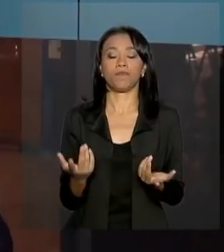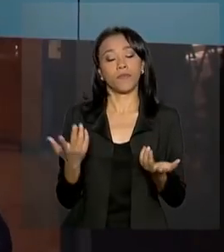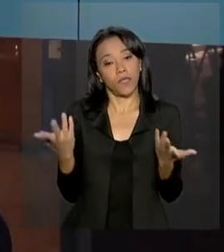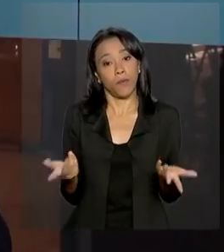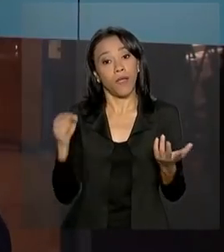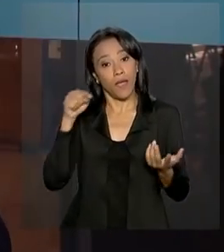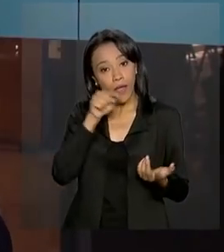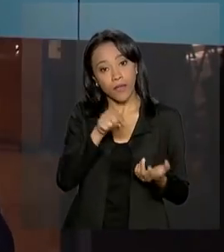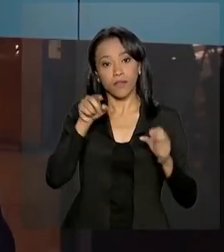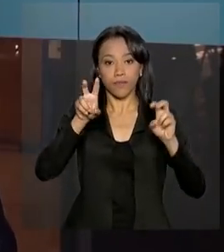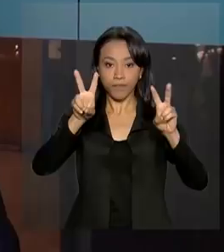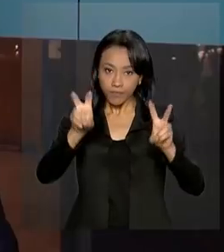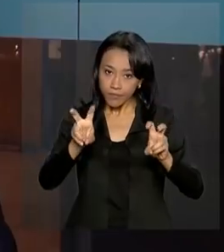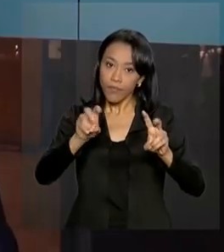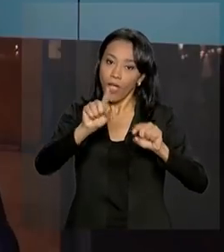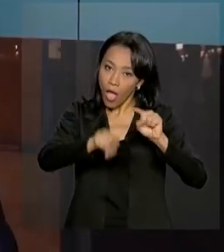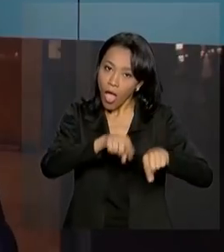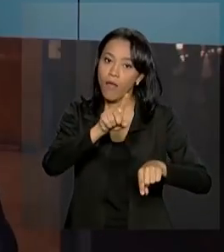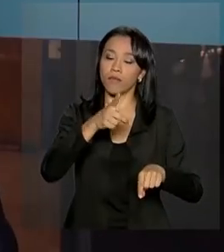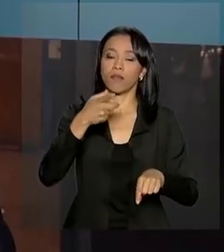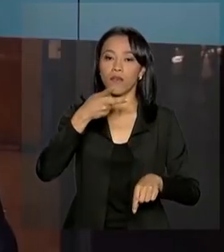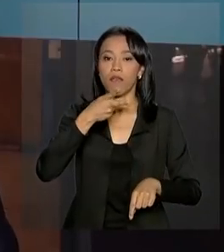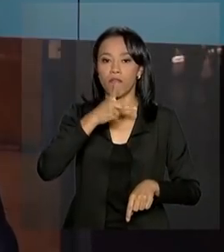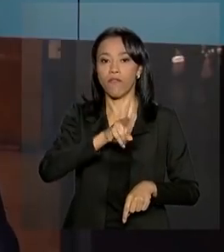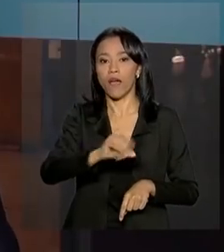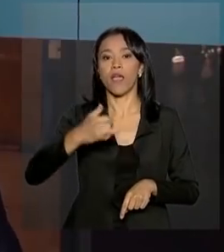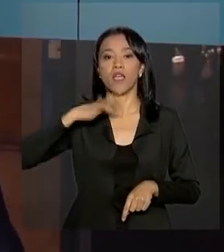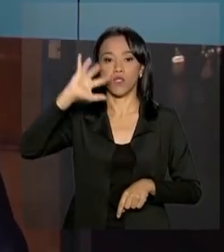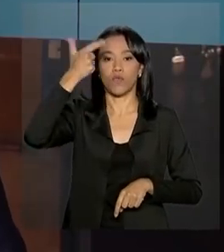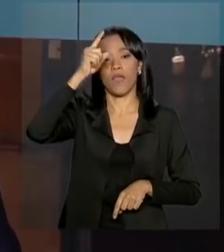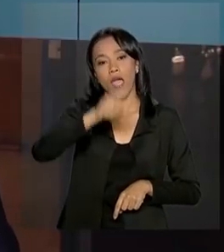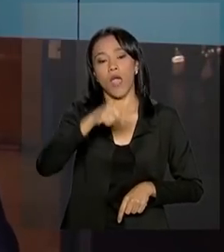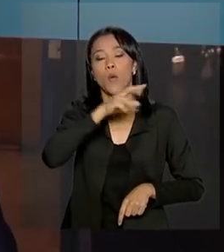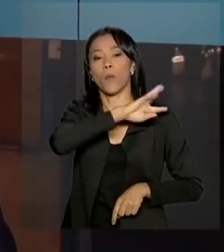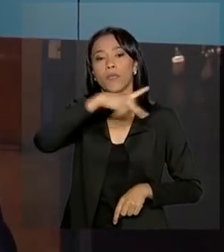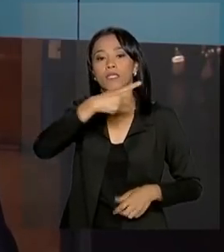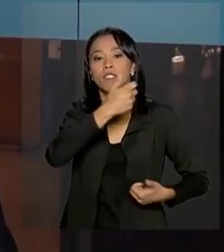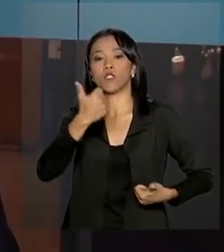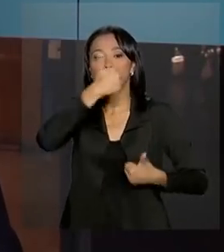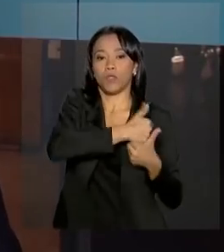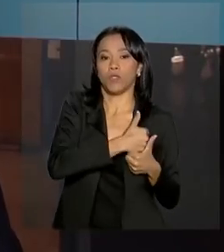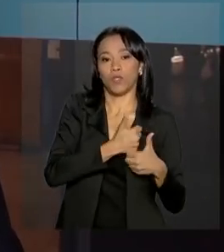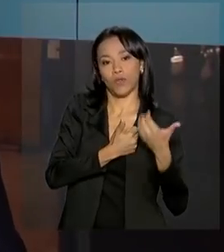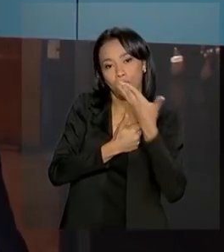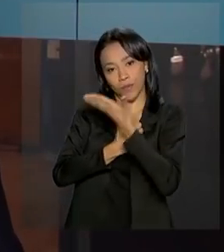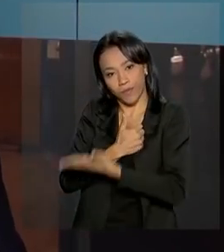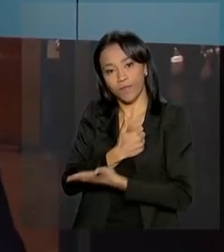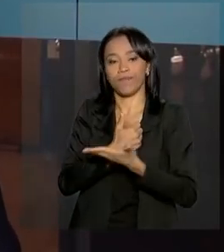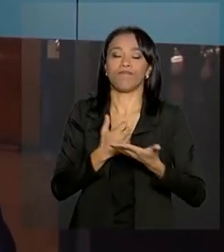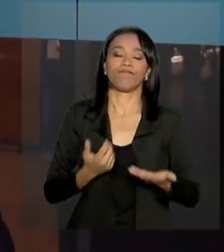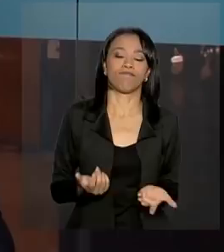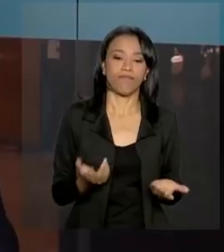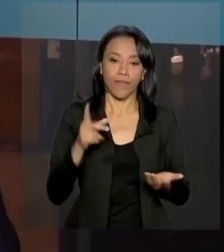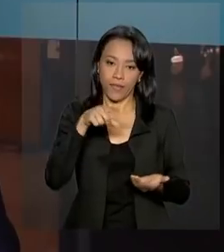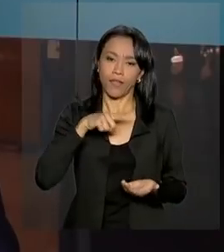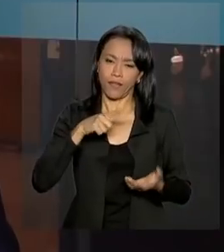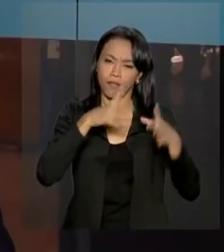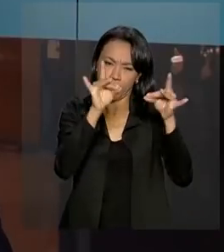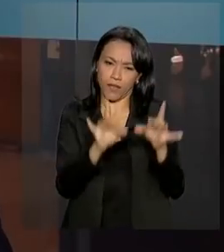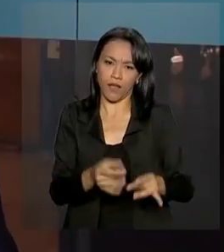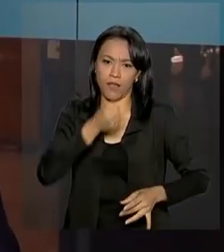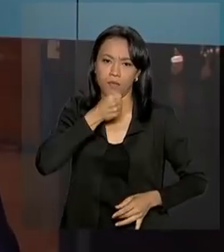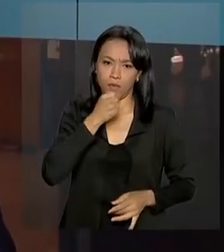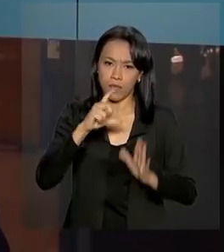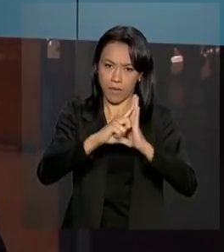assunto para o presidente interino, Hamilton Mourão. E quem tem mais informações a respeito da agenda do ministro é a repórter Gabriela Noronha,